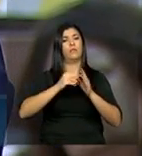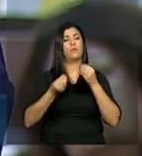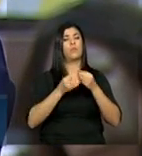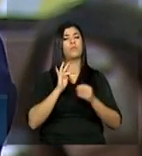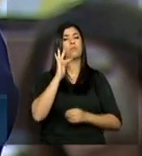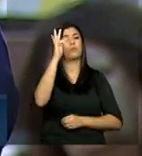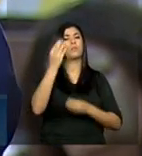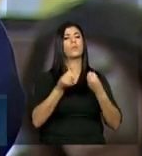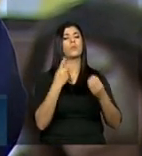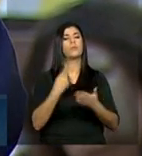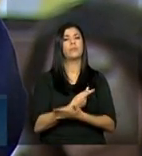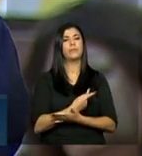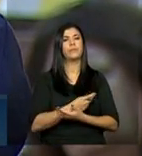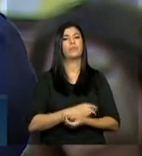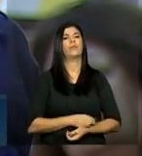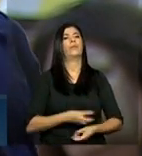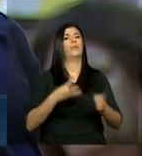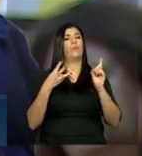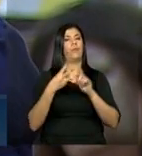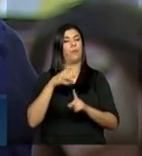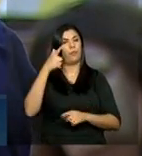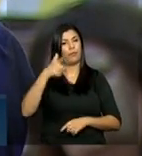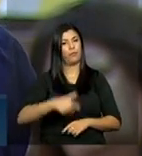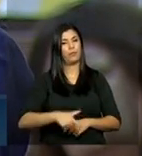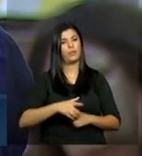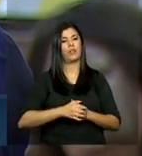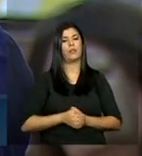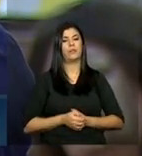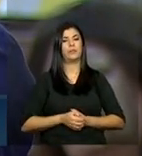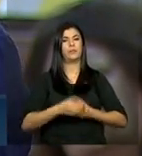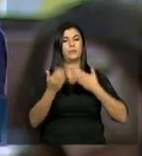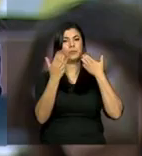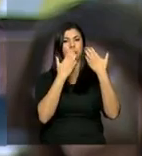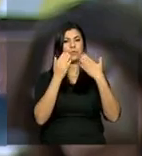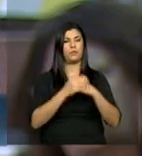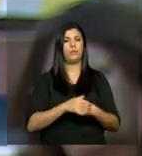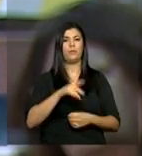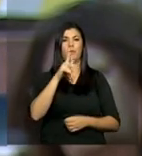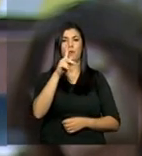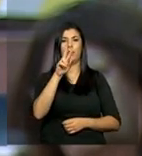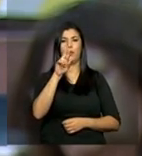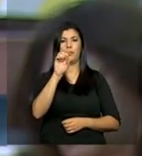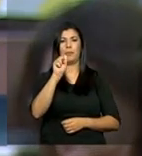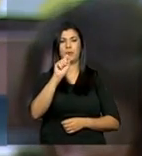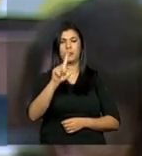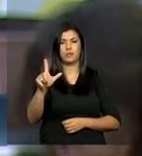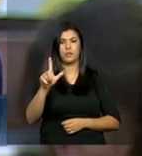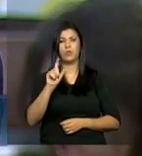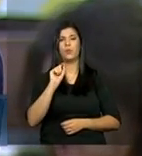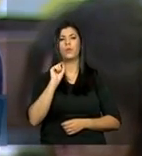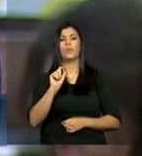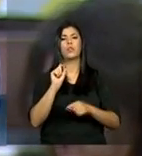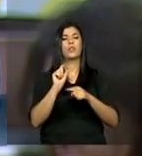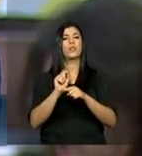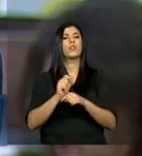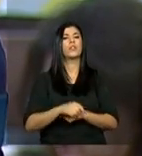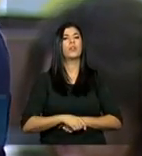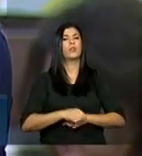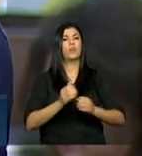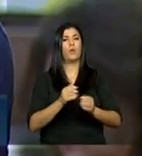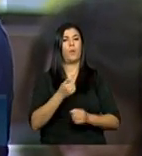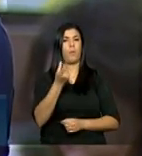aí, né? Outra coisa também, com relação ao pré-sal, gostaria que a senhora comentasse, ministra, já que o barril do petróleo